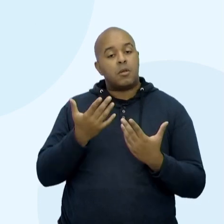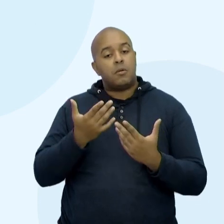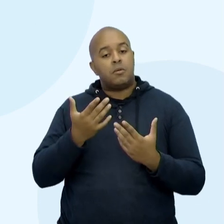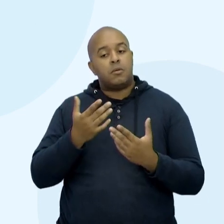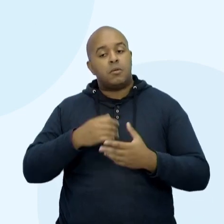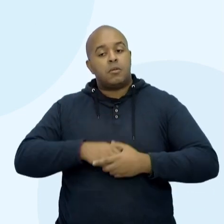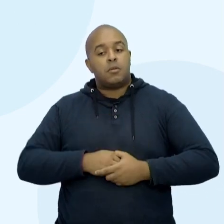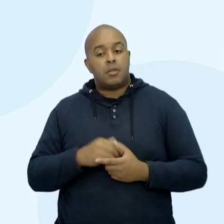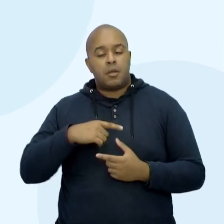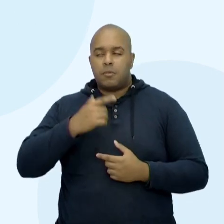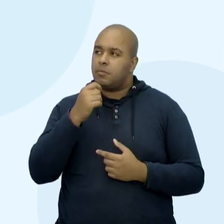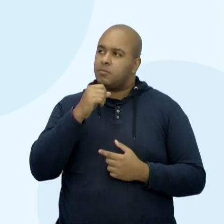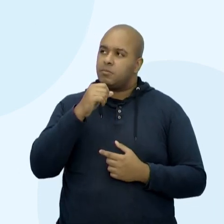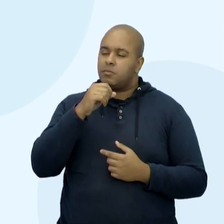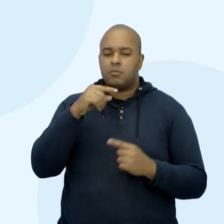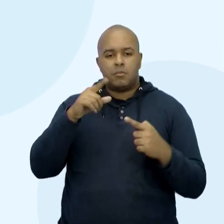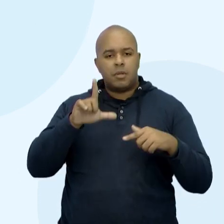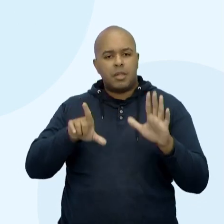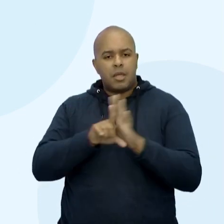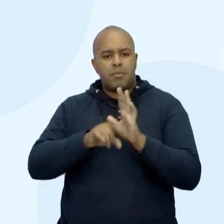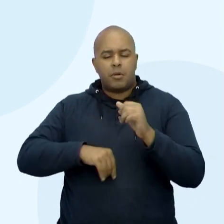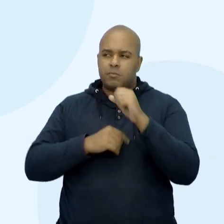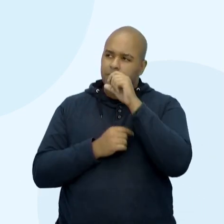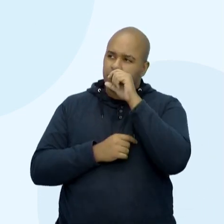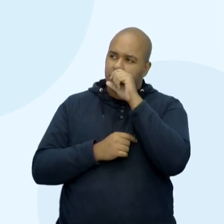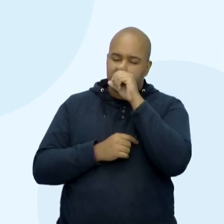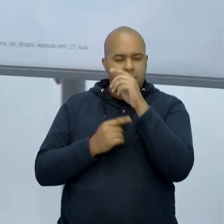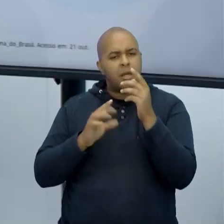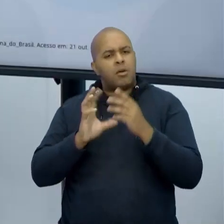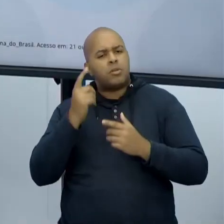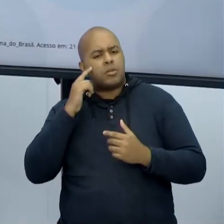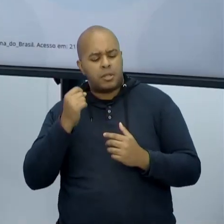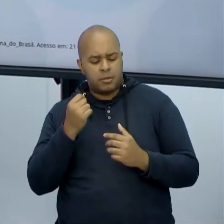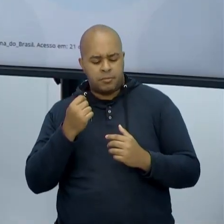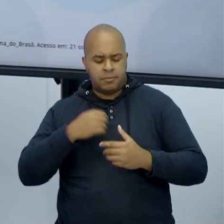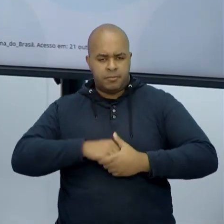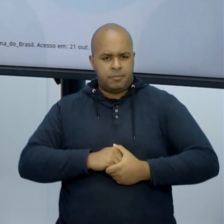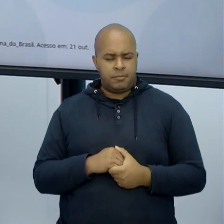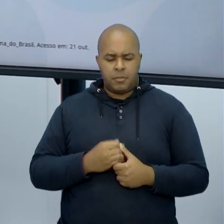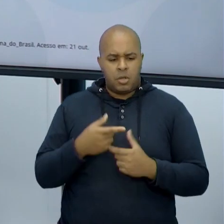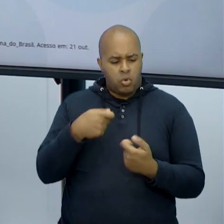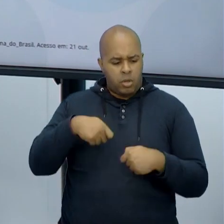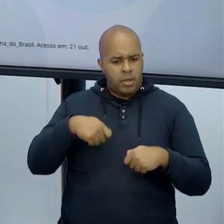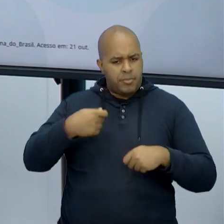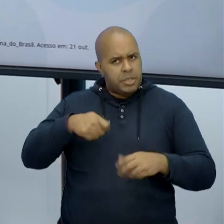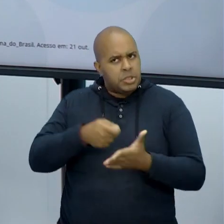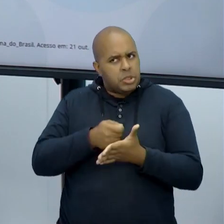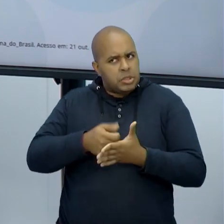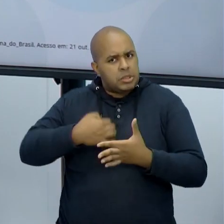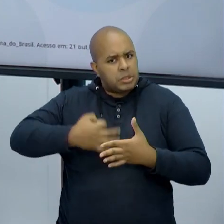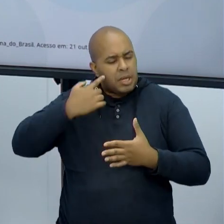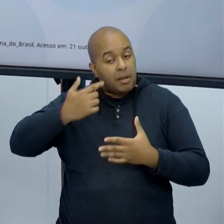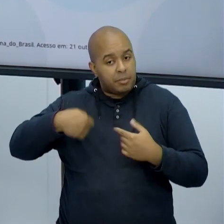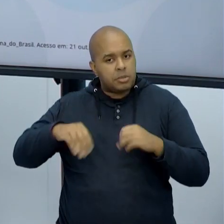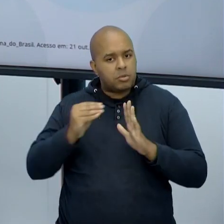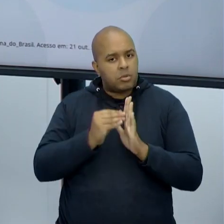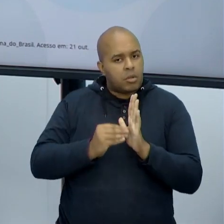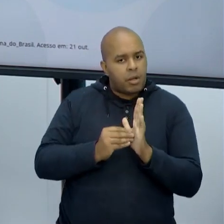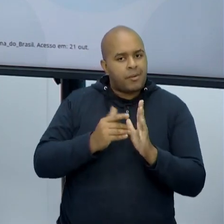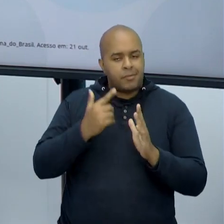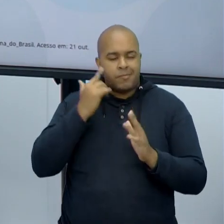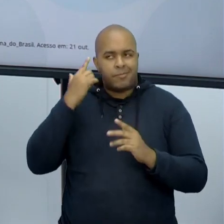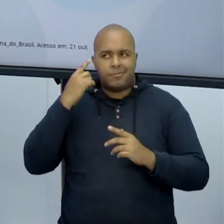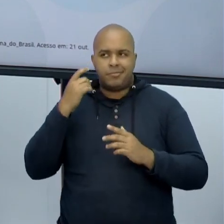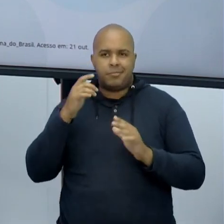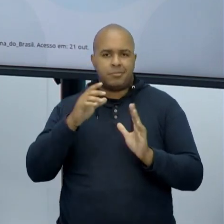seja, tem uma lei para isso. Então, o que acontece? As obrigatoriedades, as